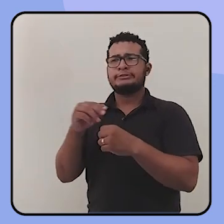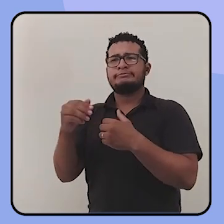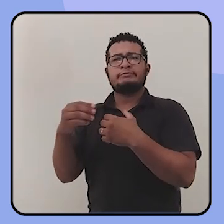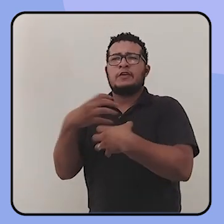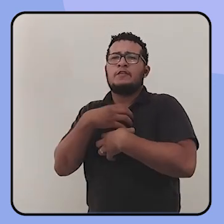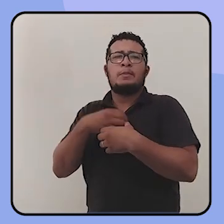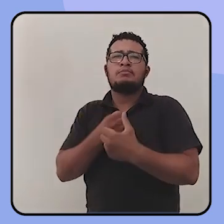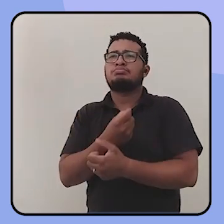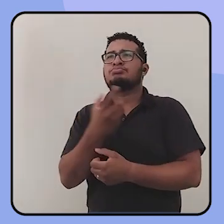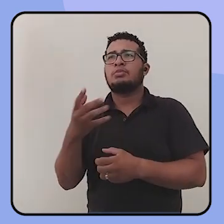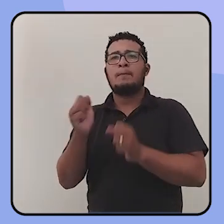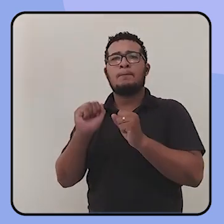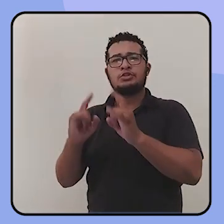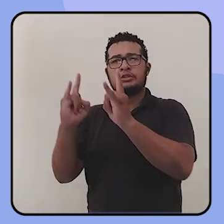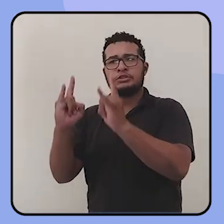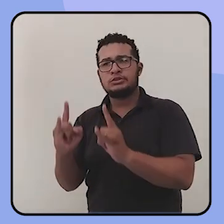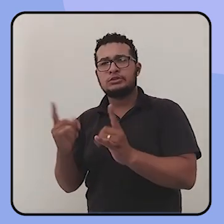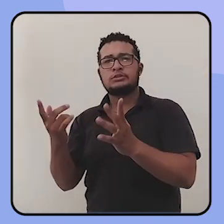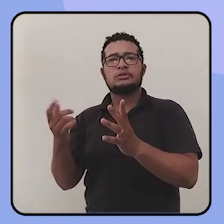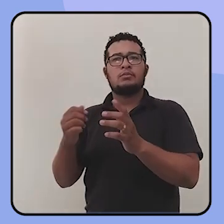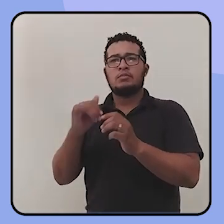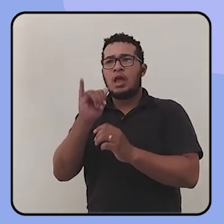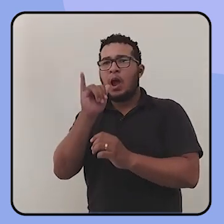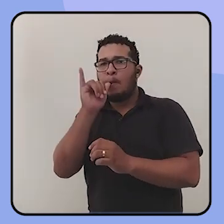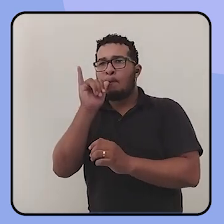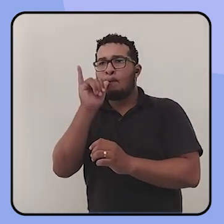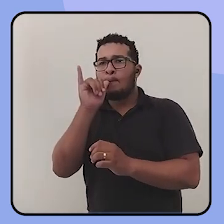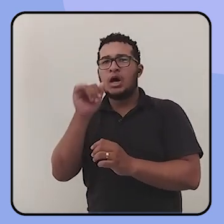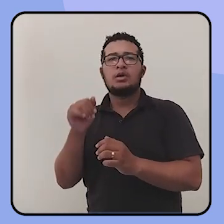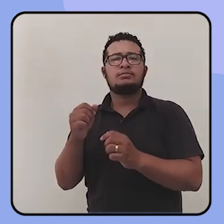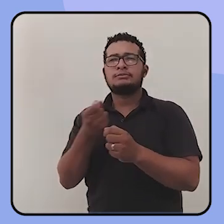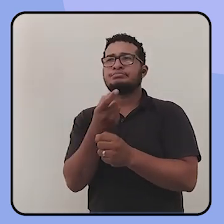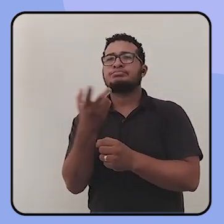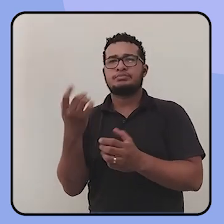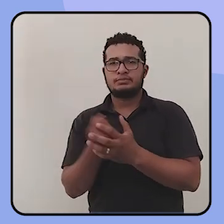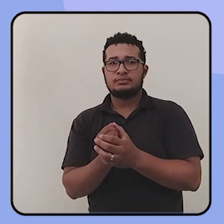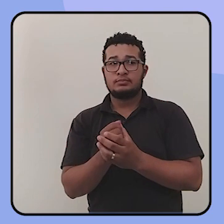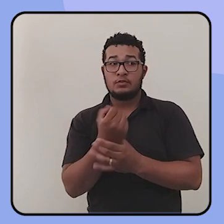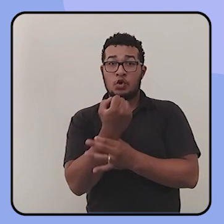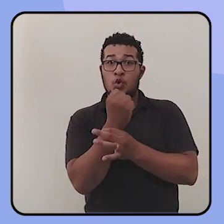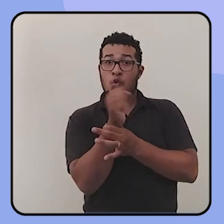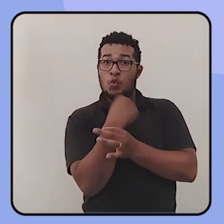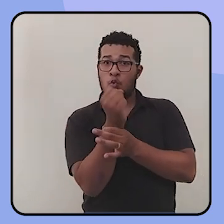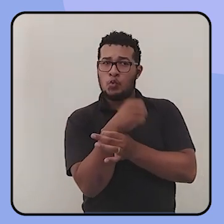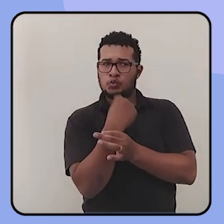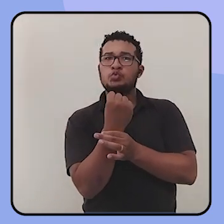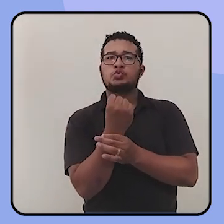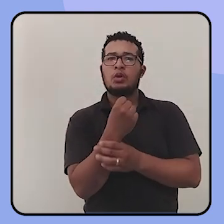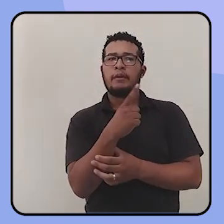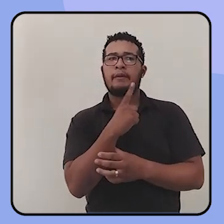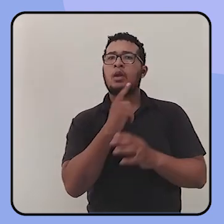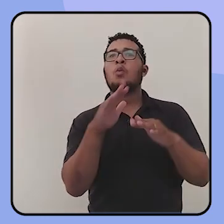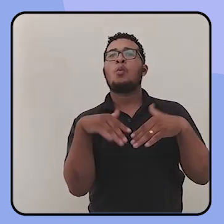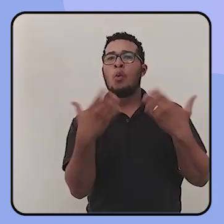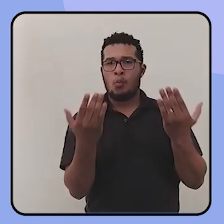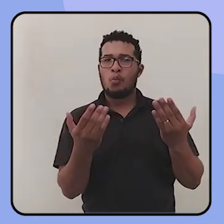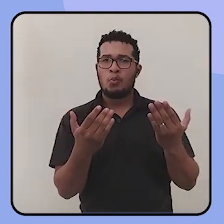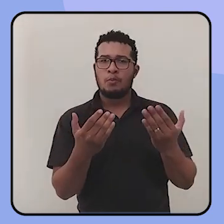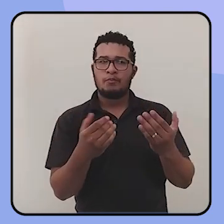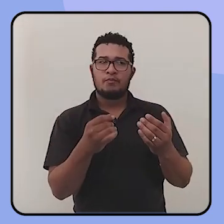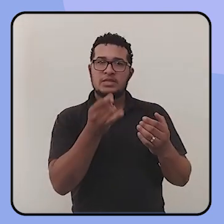de diversas formas, urnas funerárias, cachimbos. Em osso, qual o acervo de osso que nós temos no